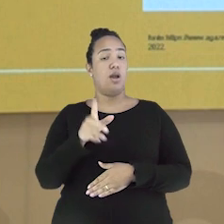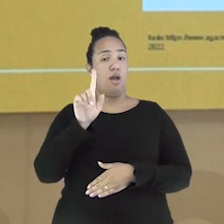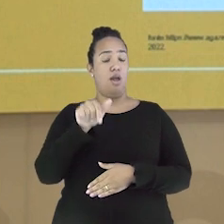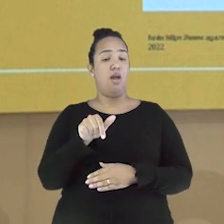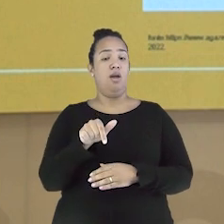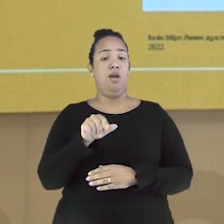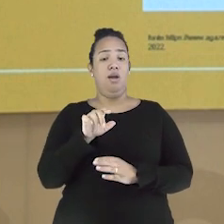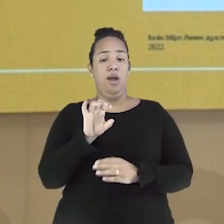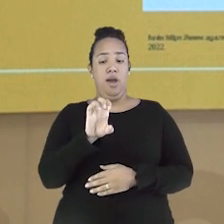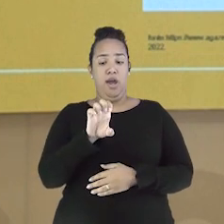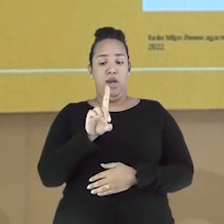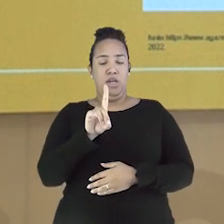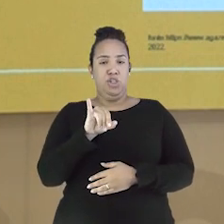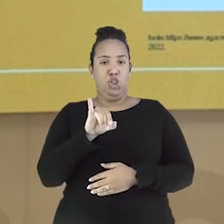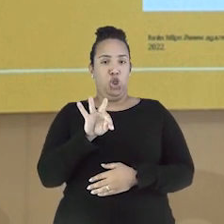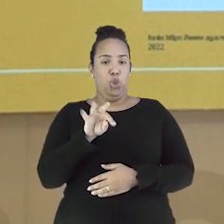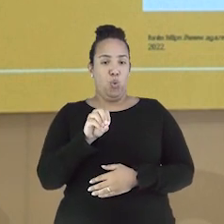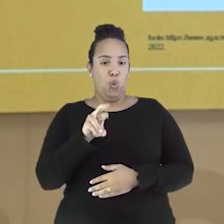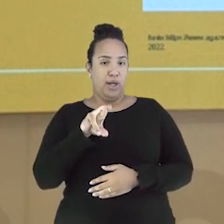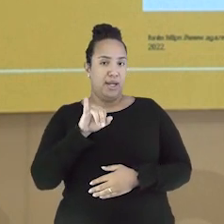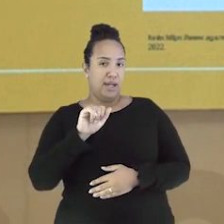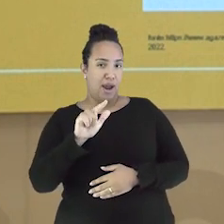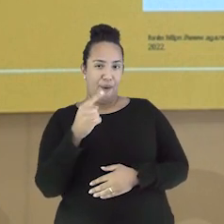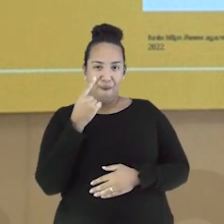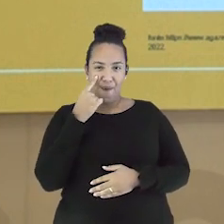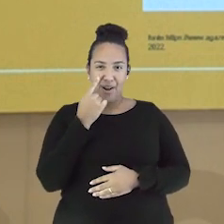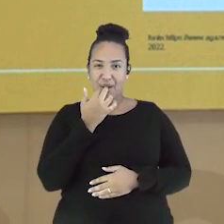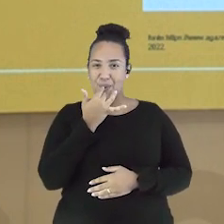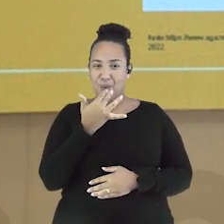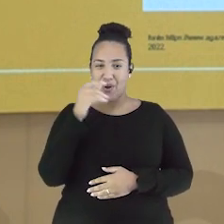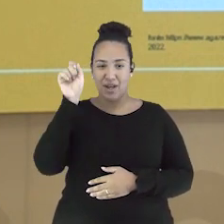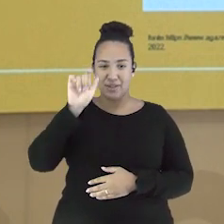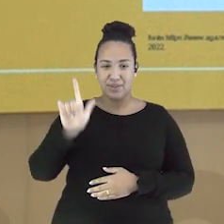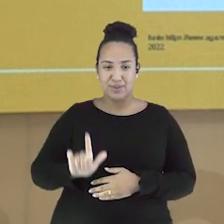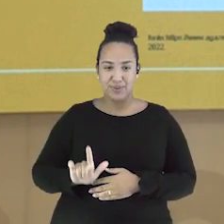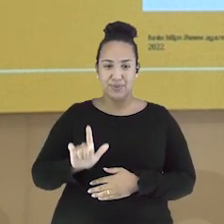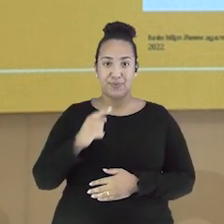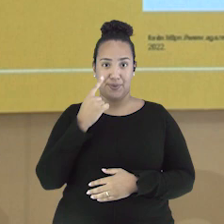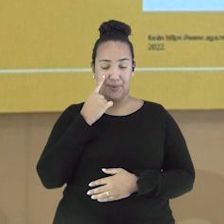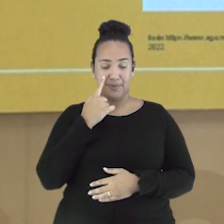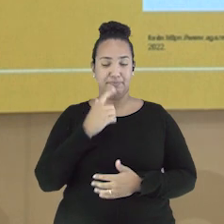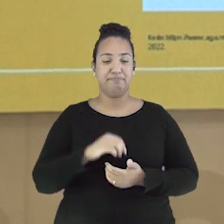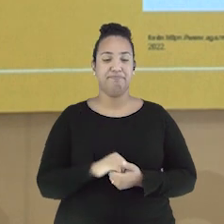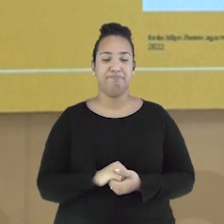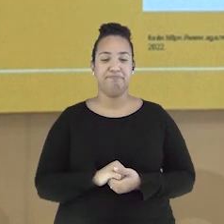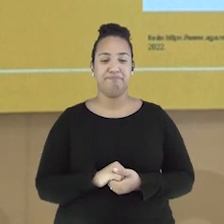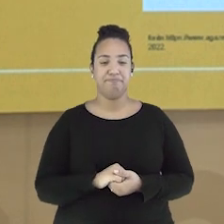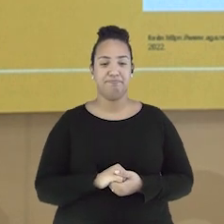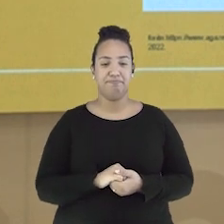texto é um editorial, com destaque em azul claro para a frase Opinião da